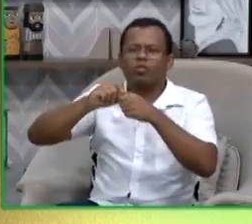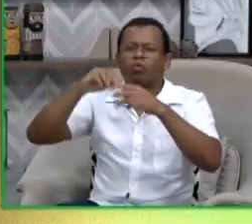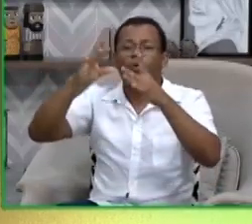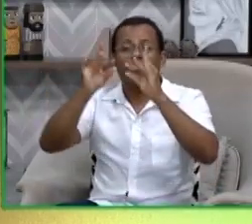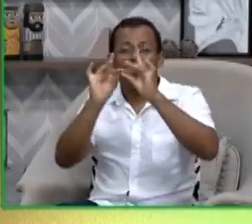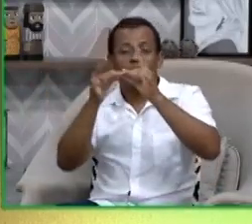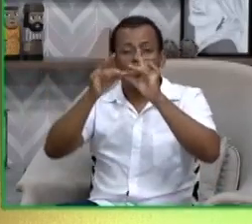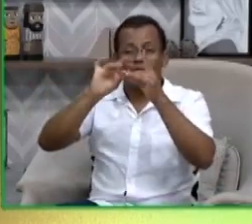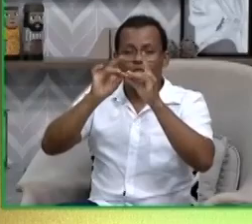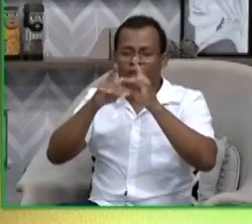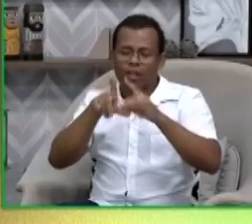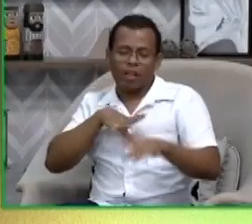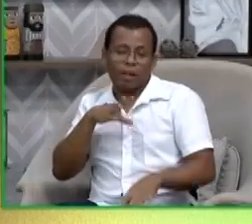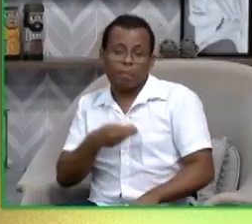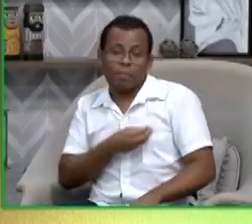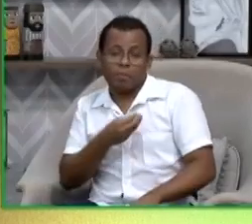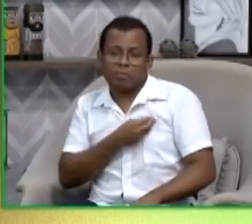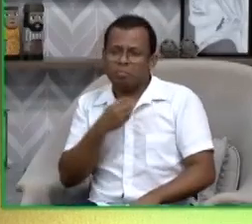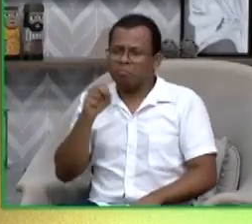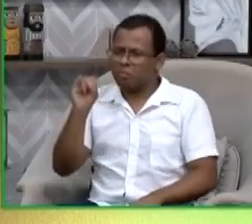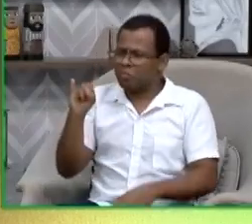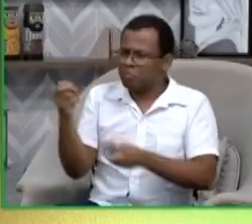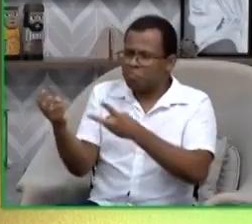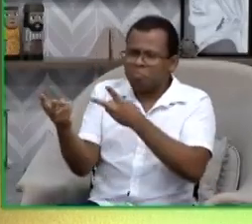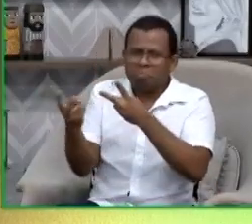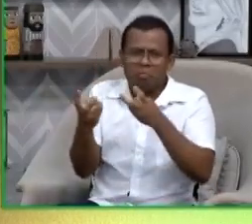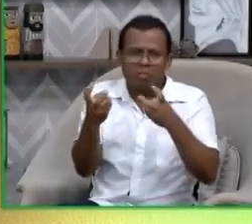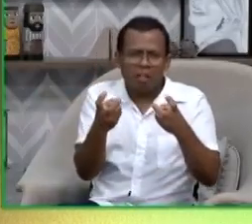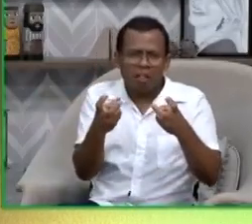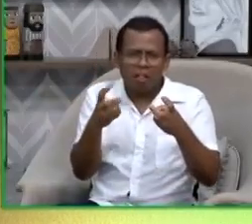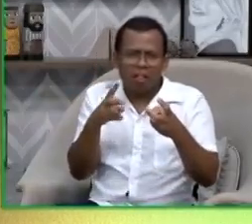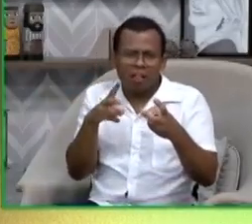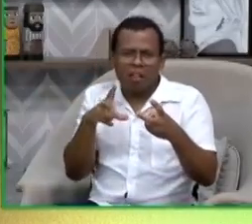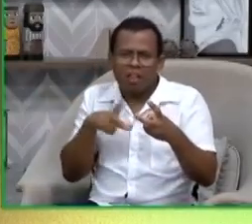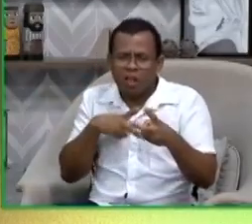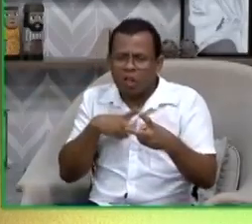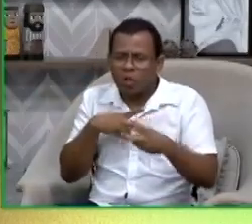vão estar participando, caso elas percebam que tem ali